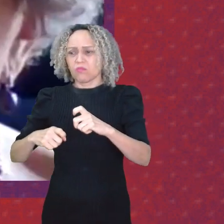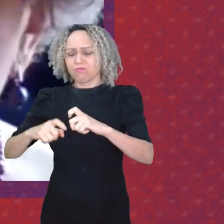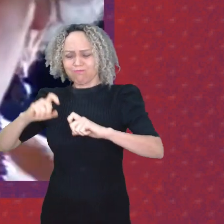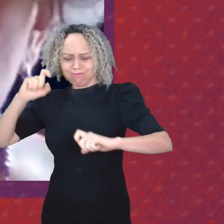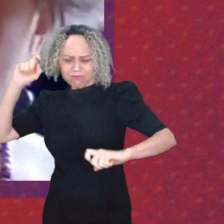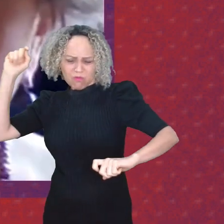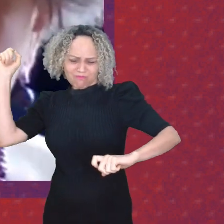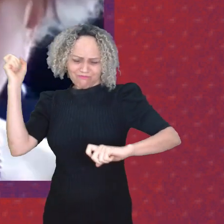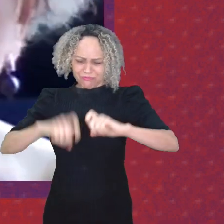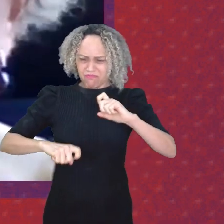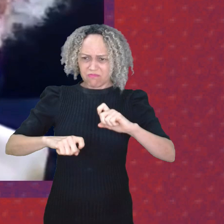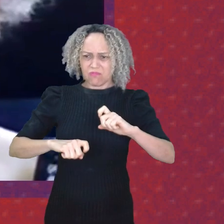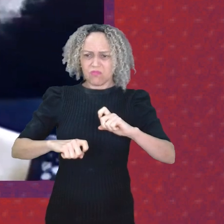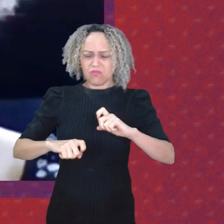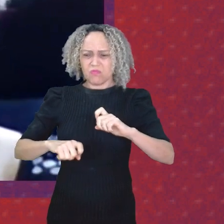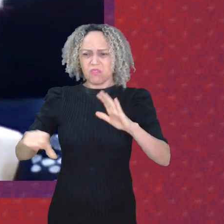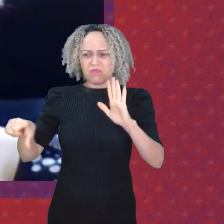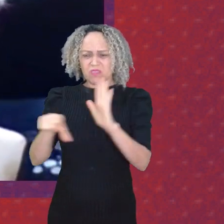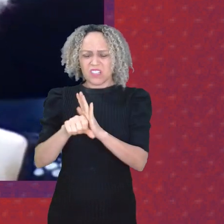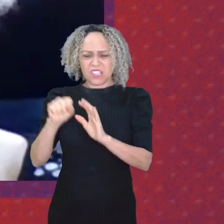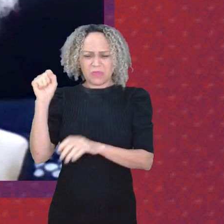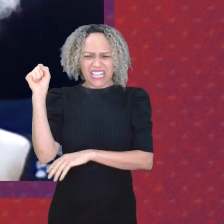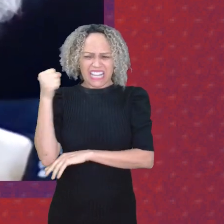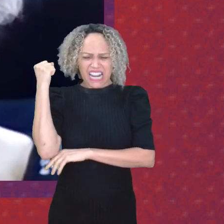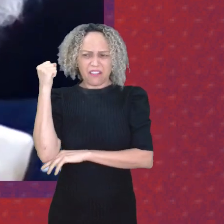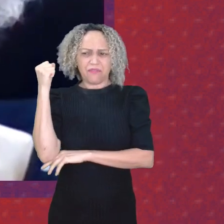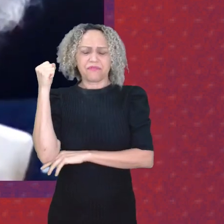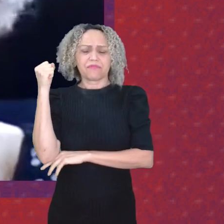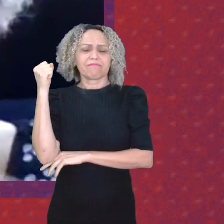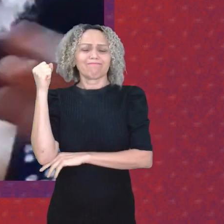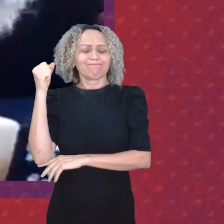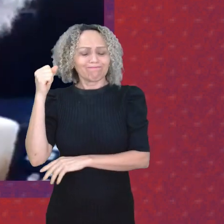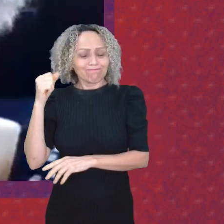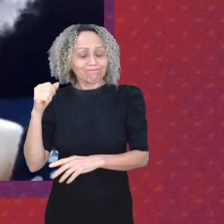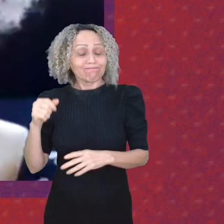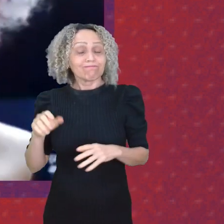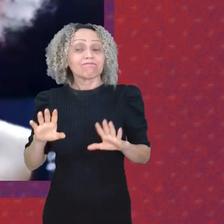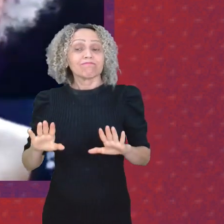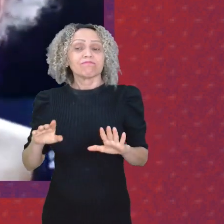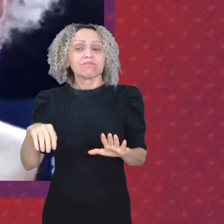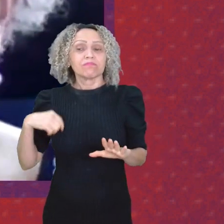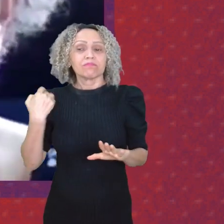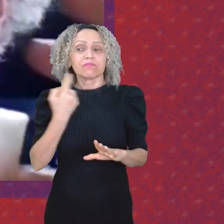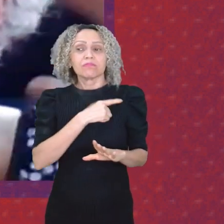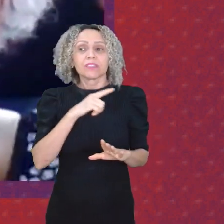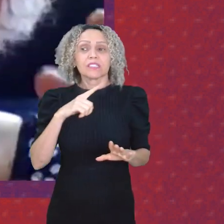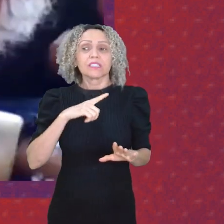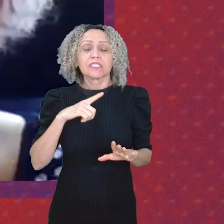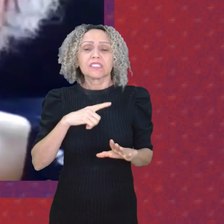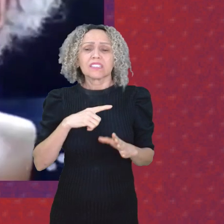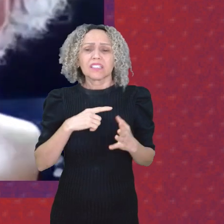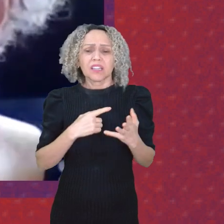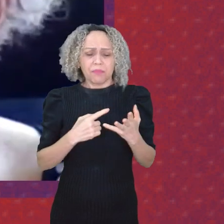que eu já disse é hediondo, mas nós temos vários